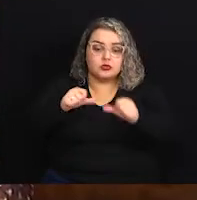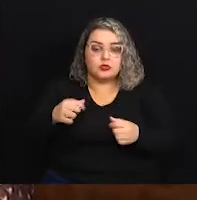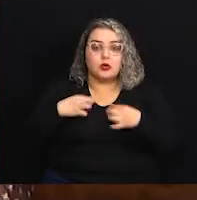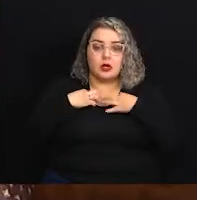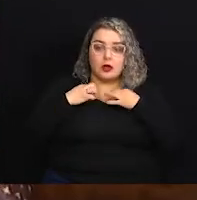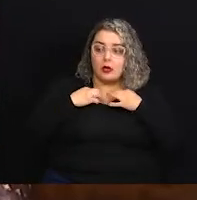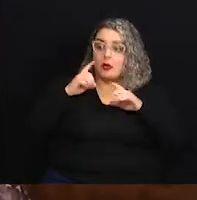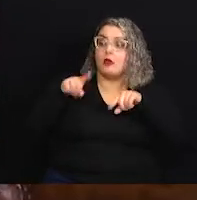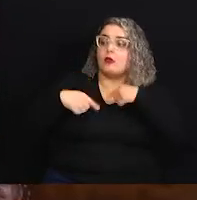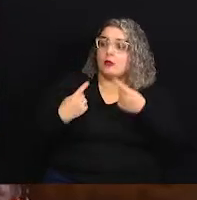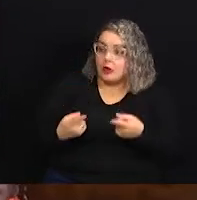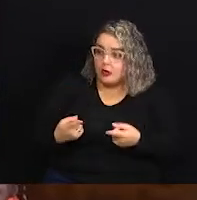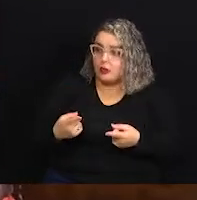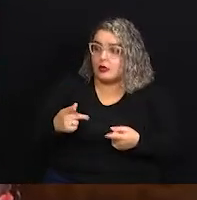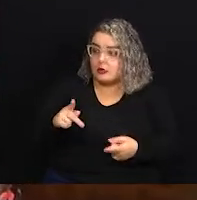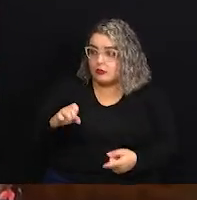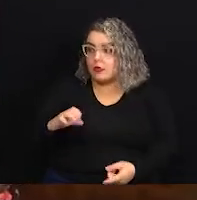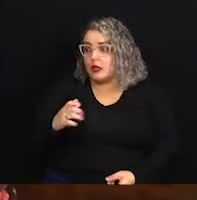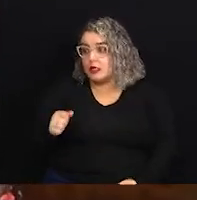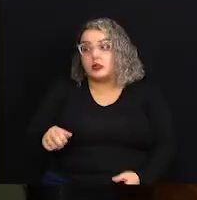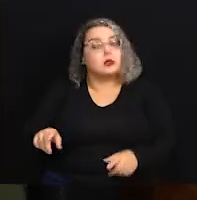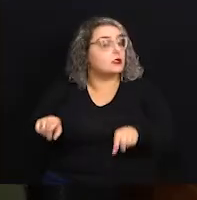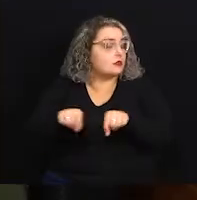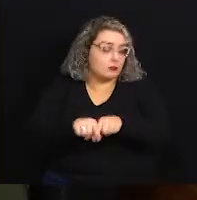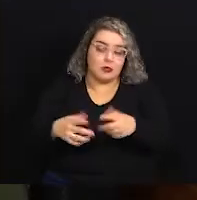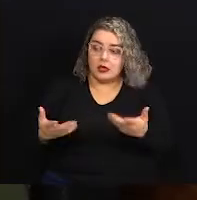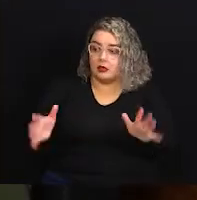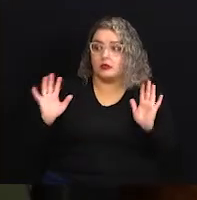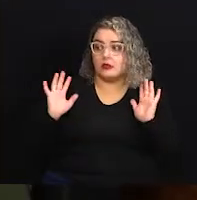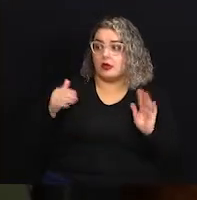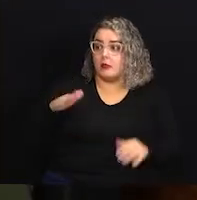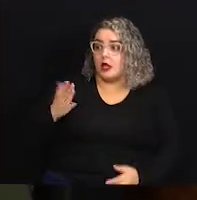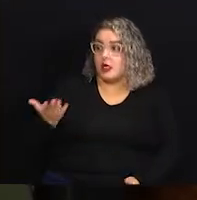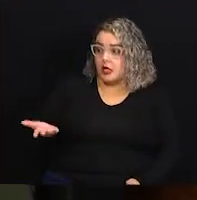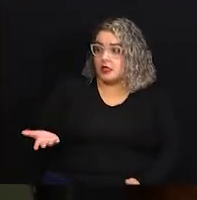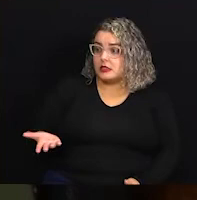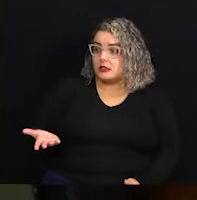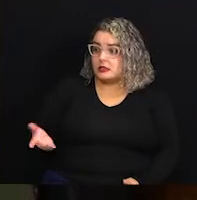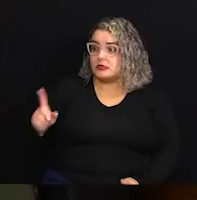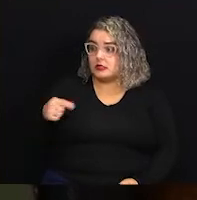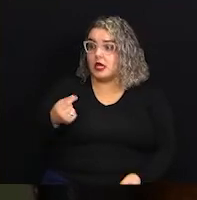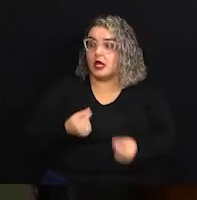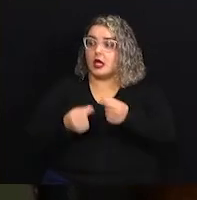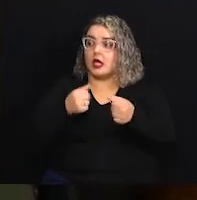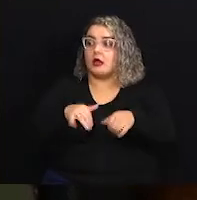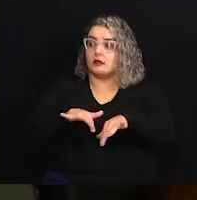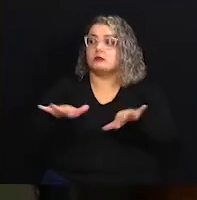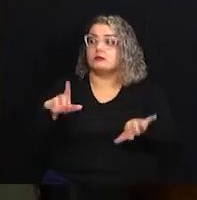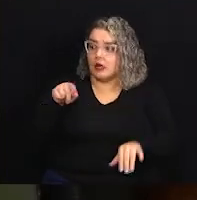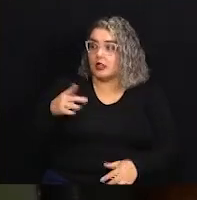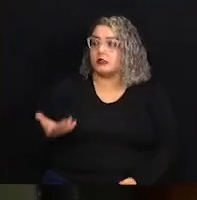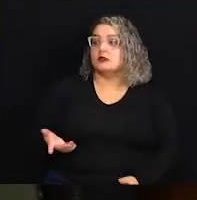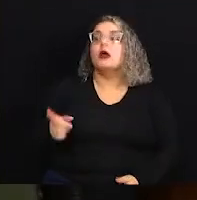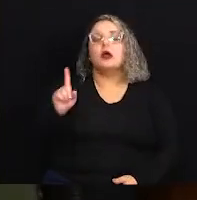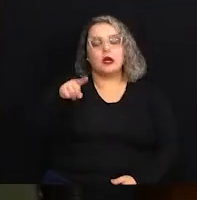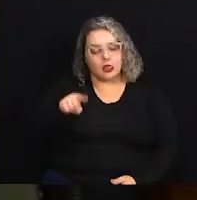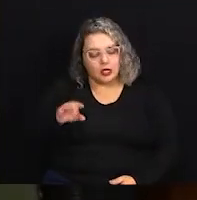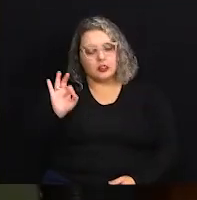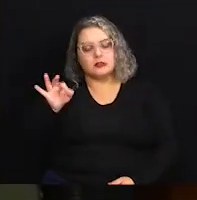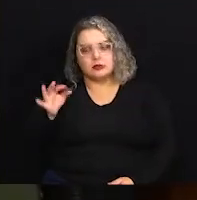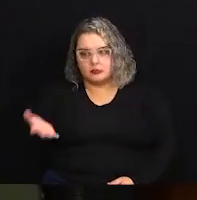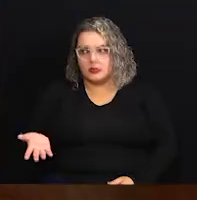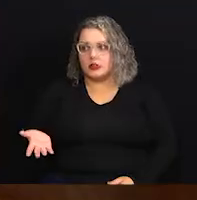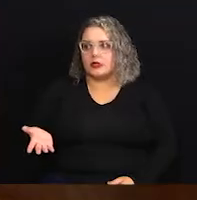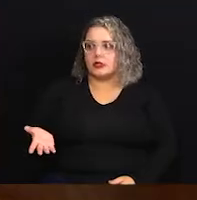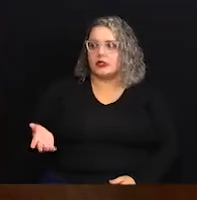renovar o guarda-roupa com uma outra peça que foi de alguém também que não queira mais, e é a economia circular, é isso? Sim, é isso